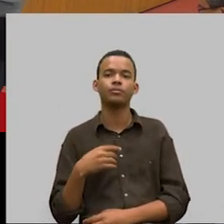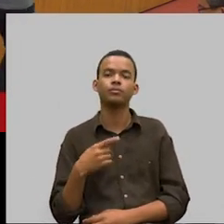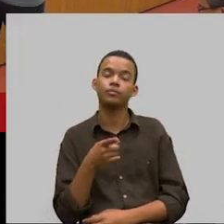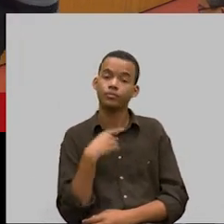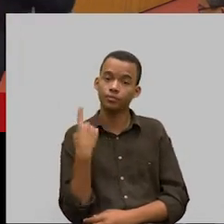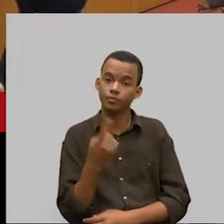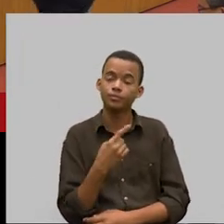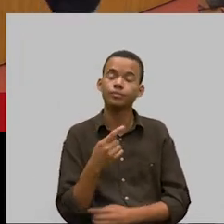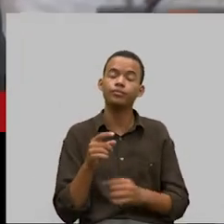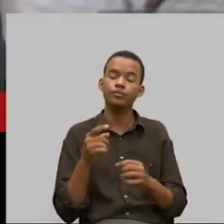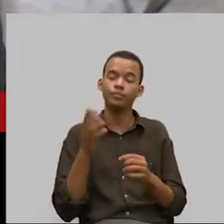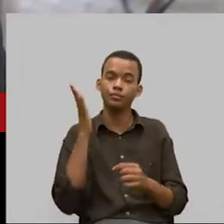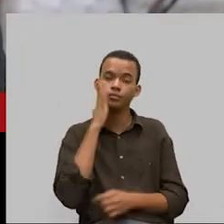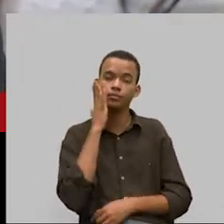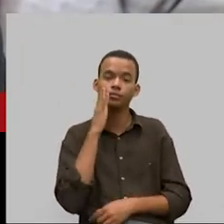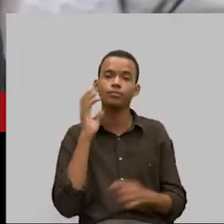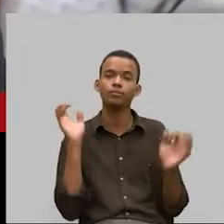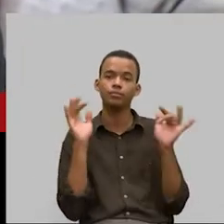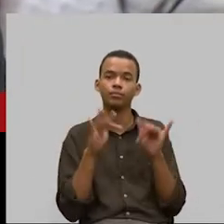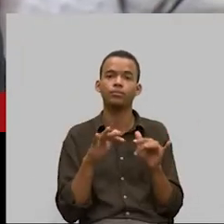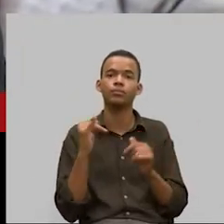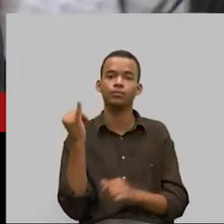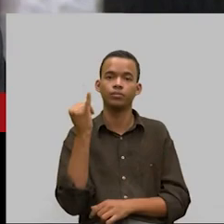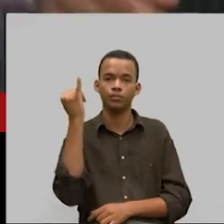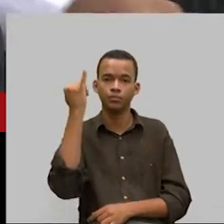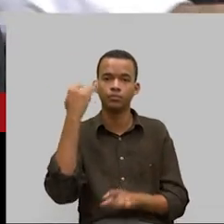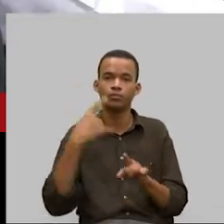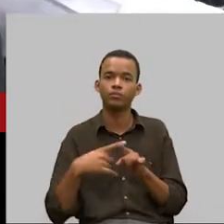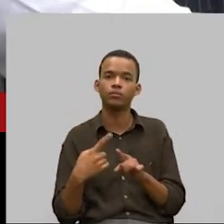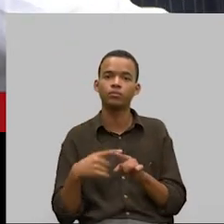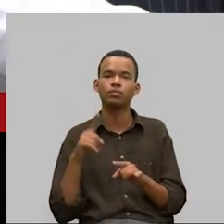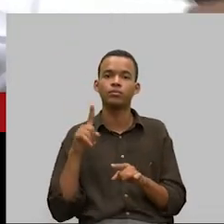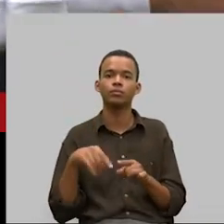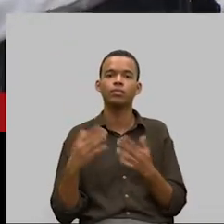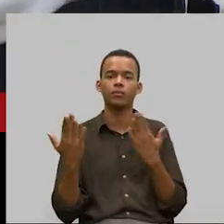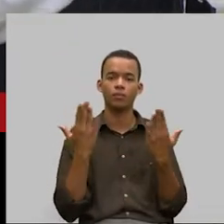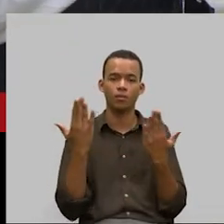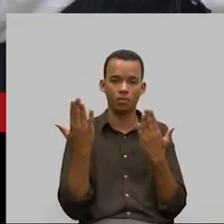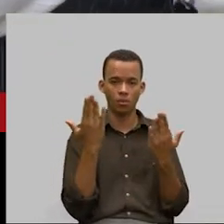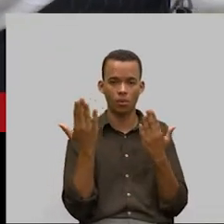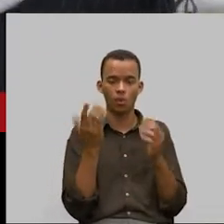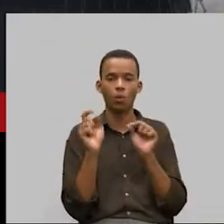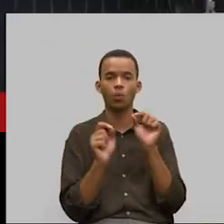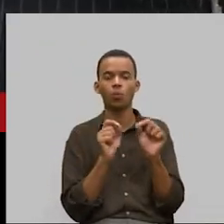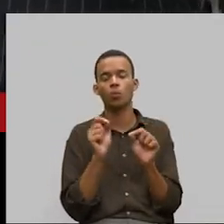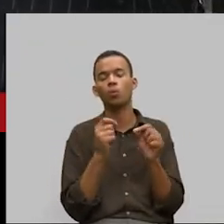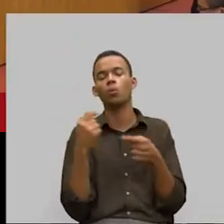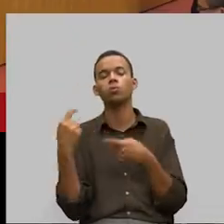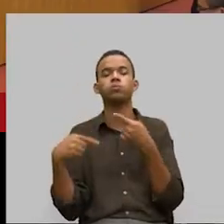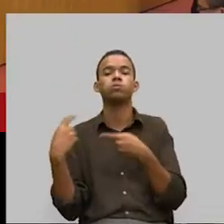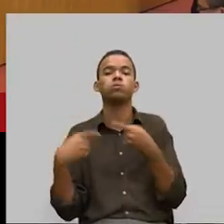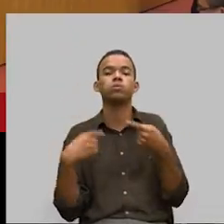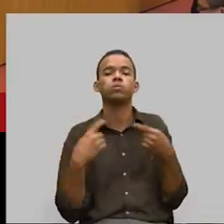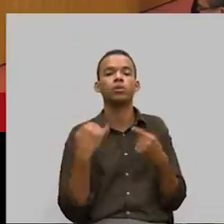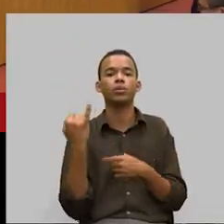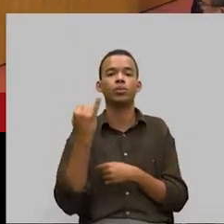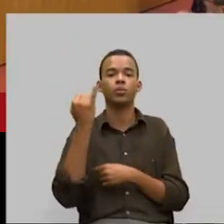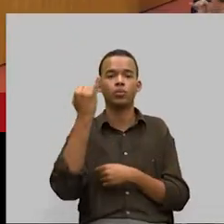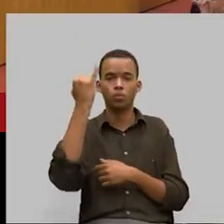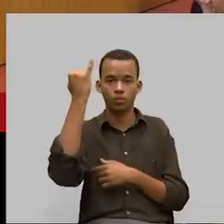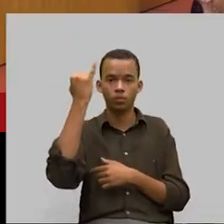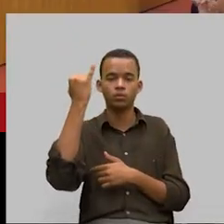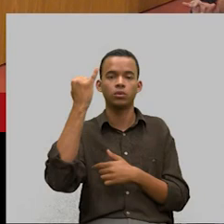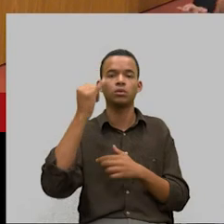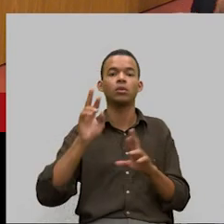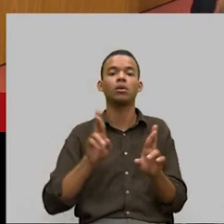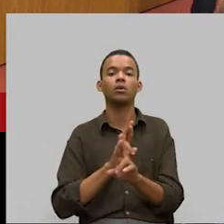de muita importância porque ele serve de parâmetro pra gente ter a importância das relações